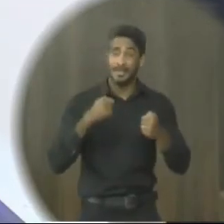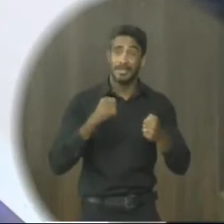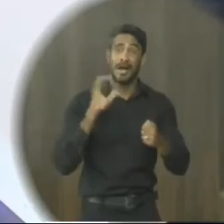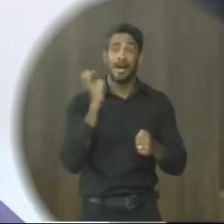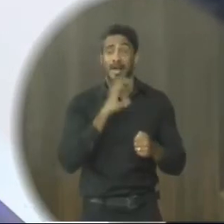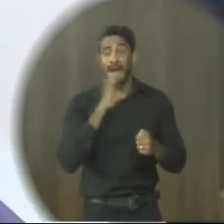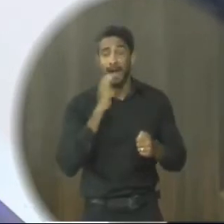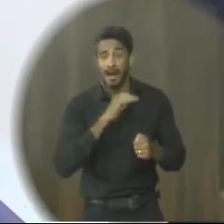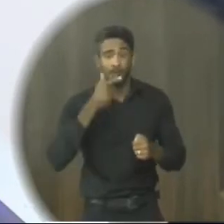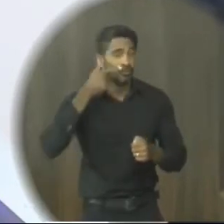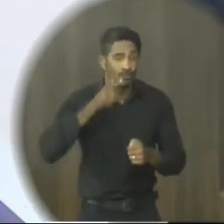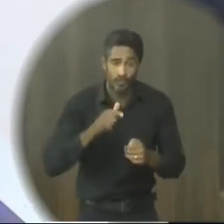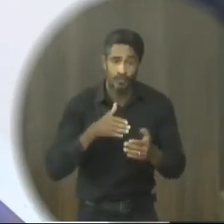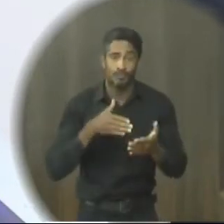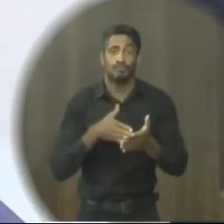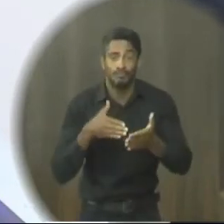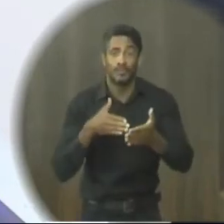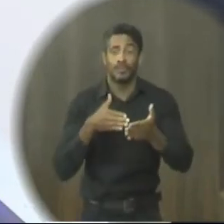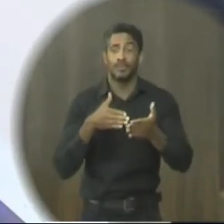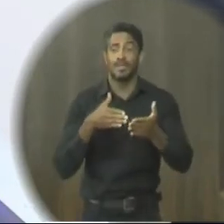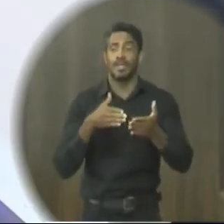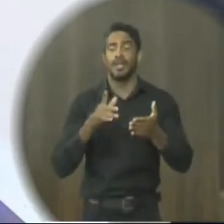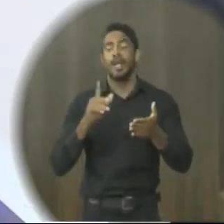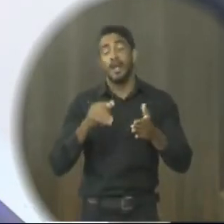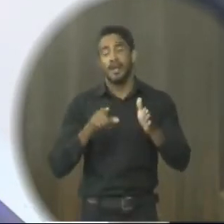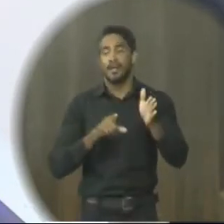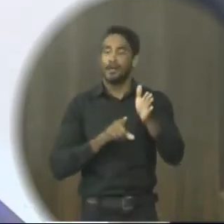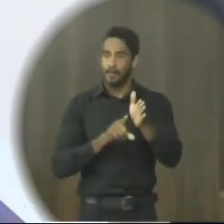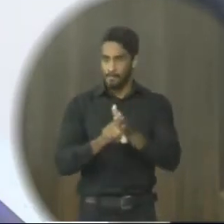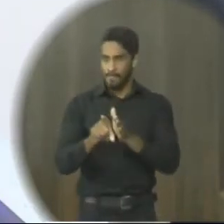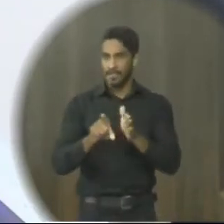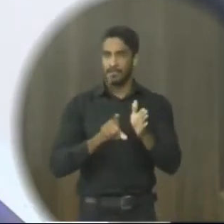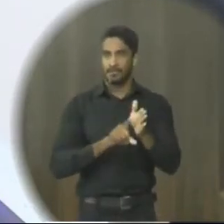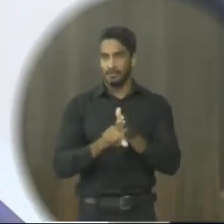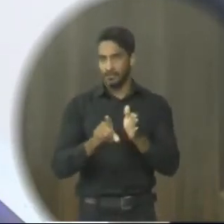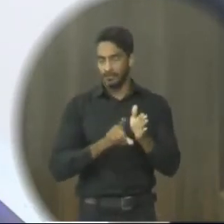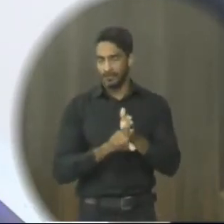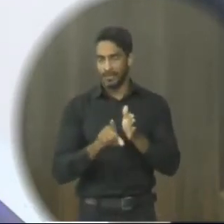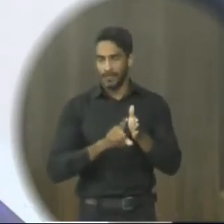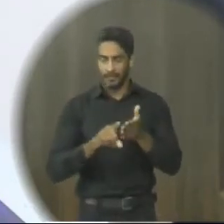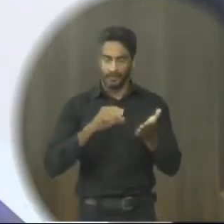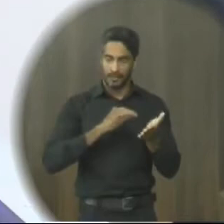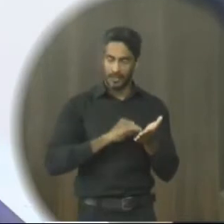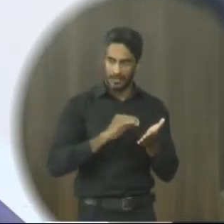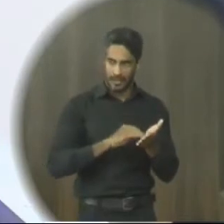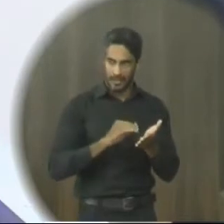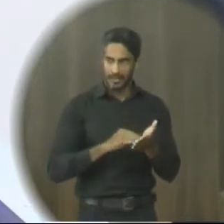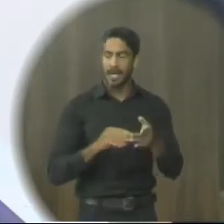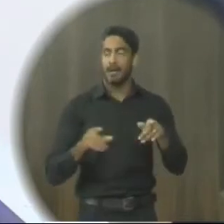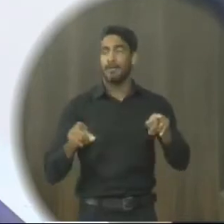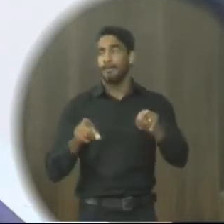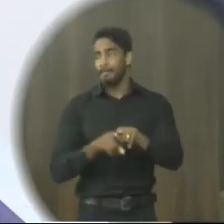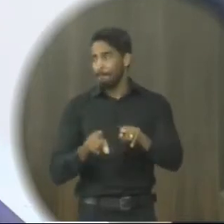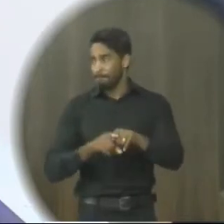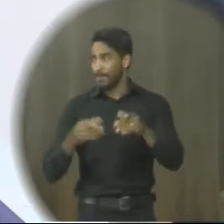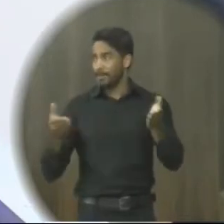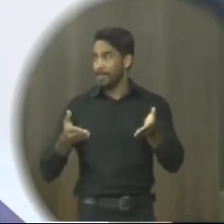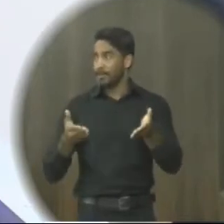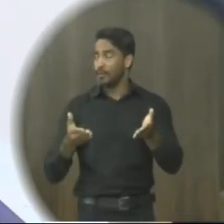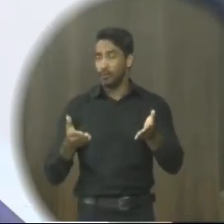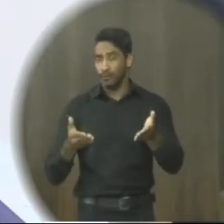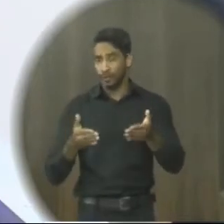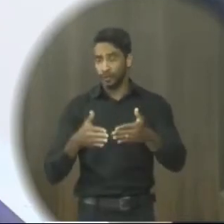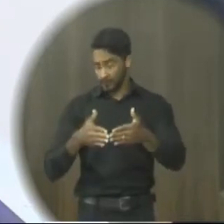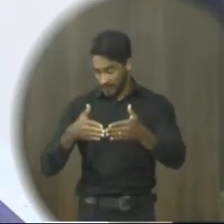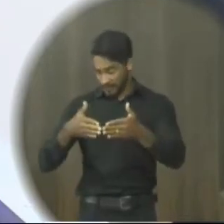determinada urgência, não consegue sair. Essa é uma das perguntas, né, ao secretário. Inclusive, hoje estou fazendo aqui uma indicação